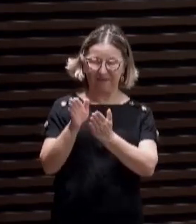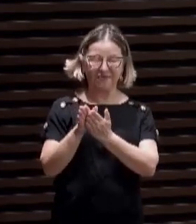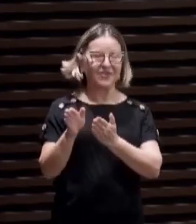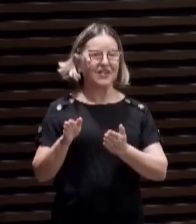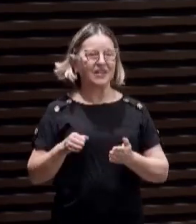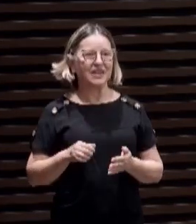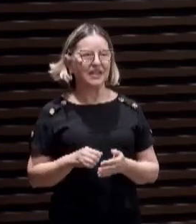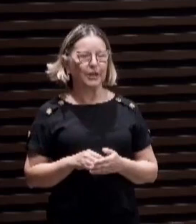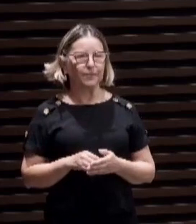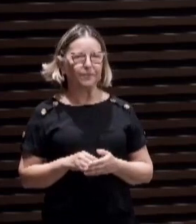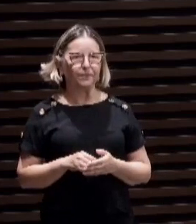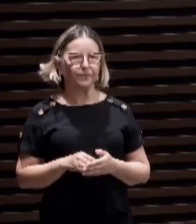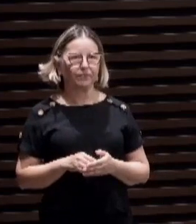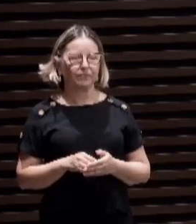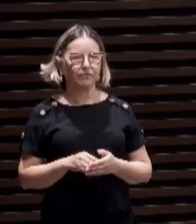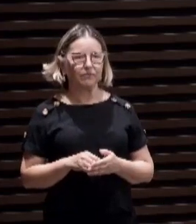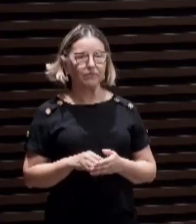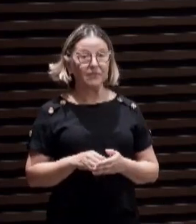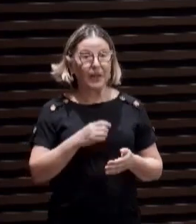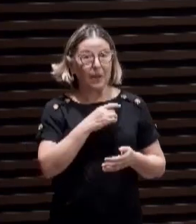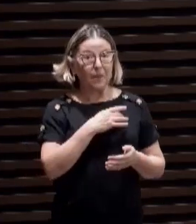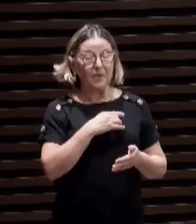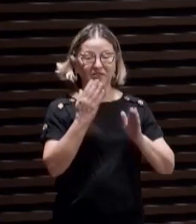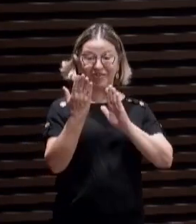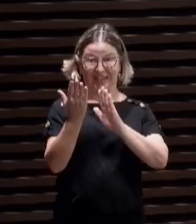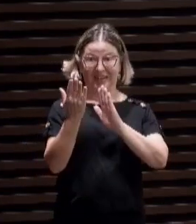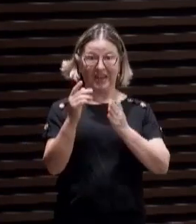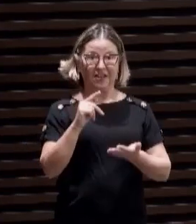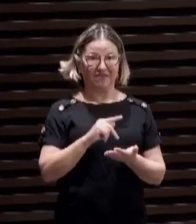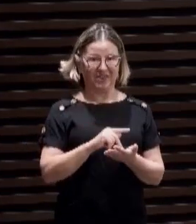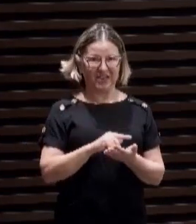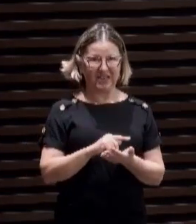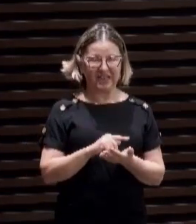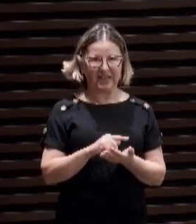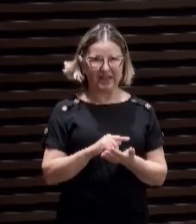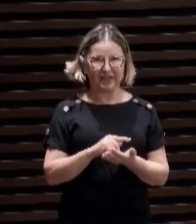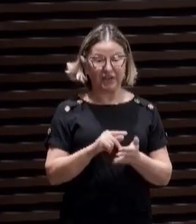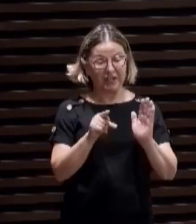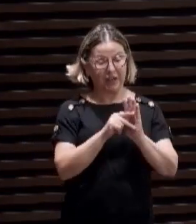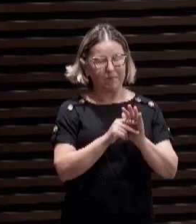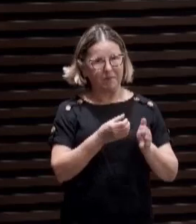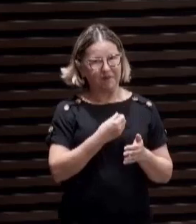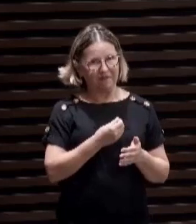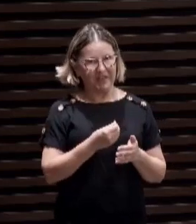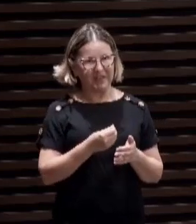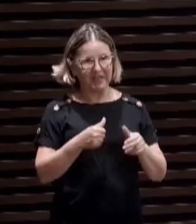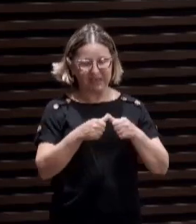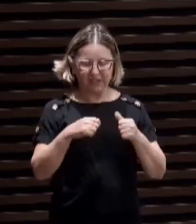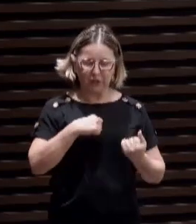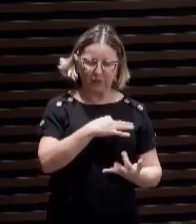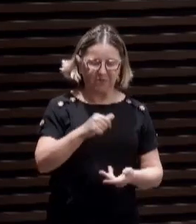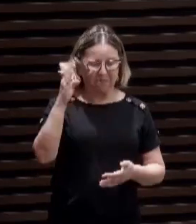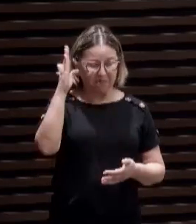ou o efeito de fugir. O medo de encarar a verdade sobre si mesmo e esse mundo perverso